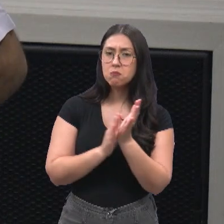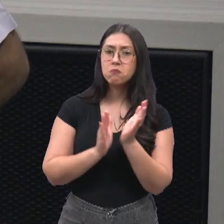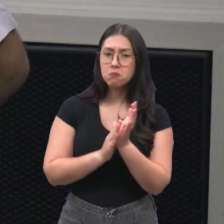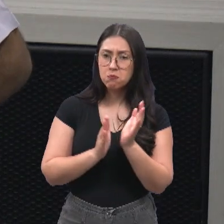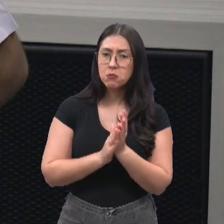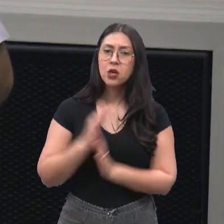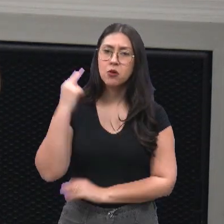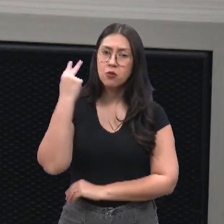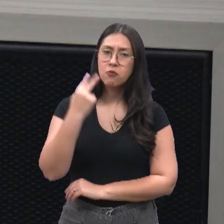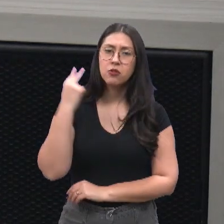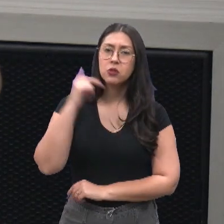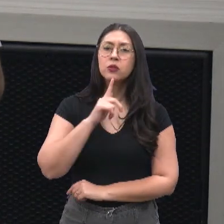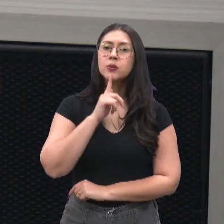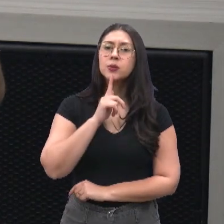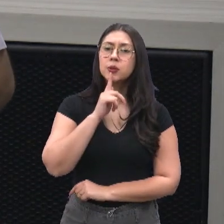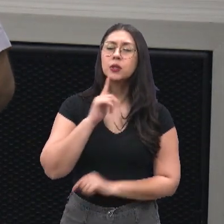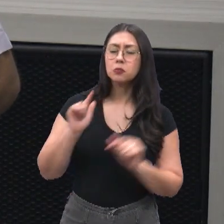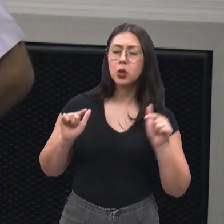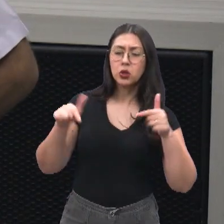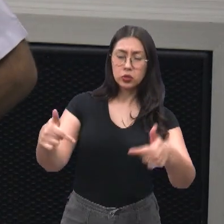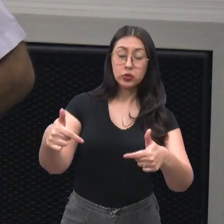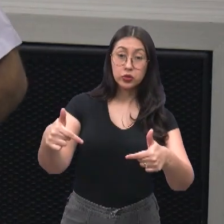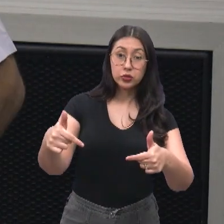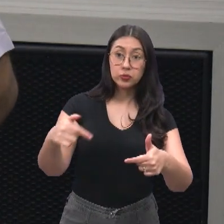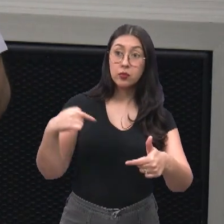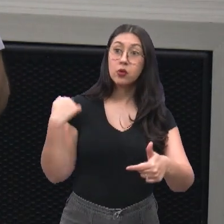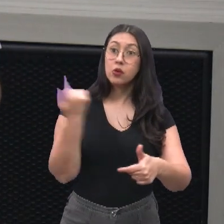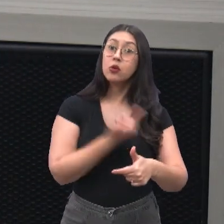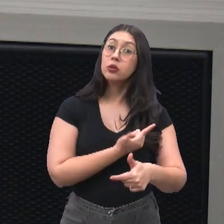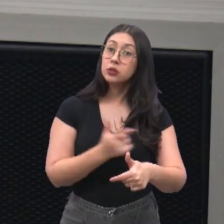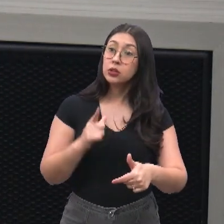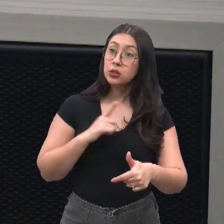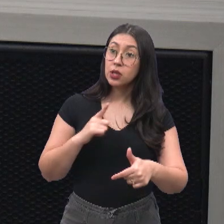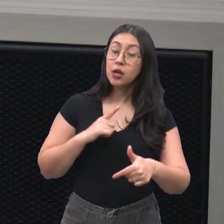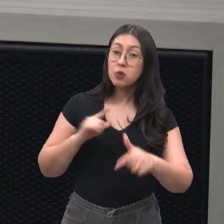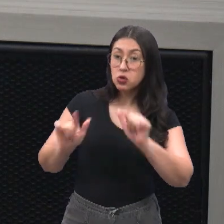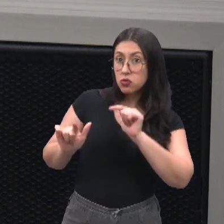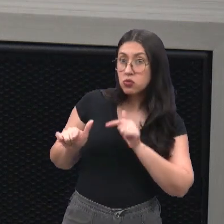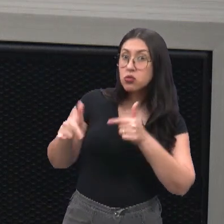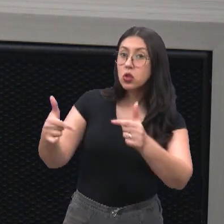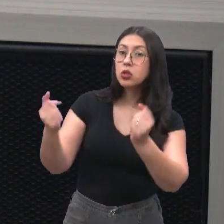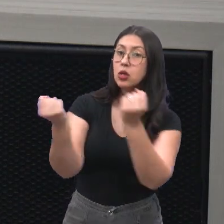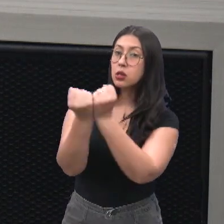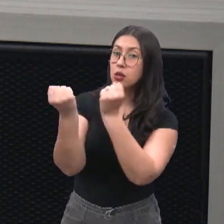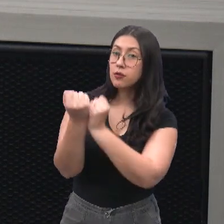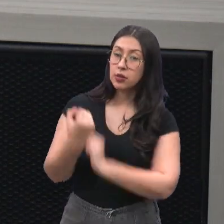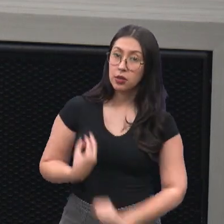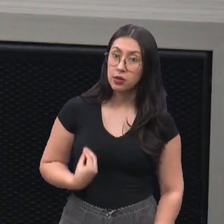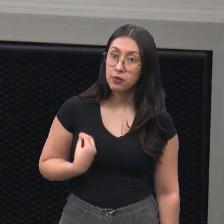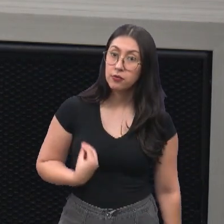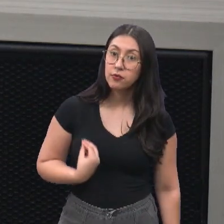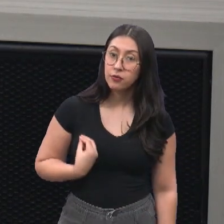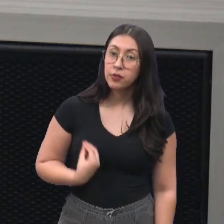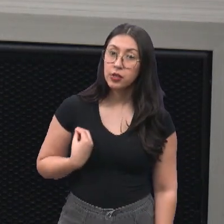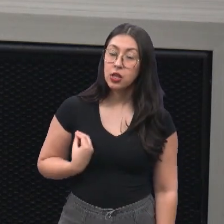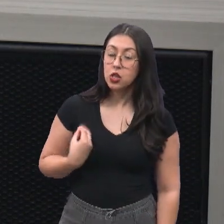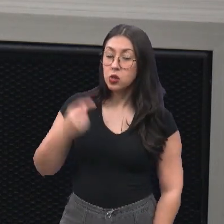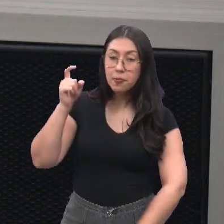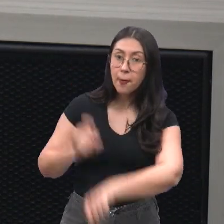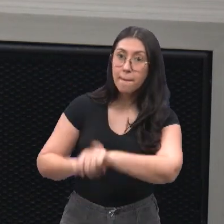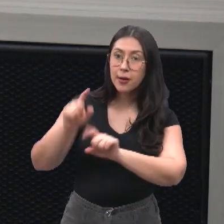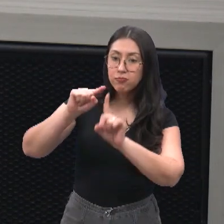iniciativa. Nós temos aí essa luta, né, em defesa da vida, desde a concepção,